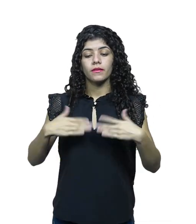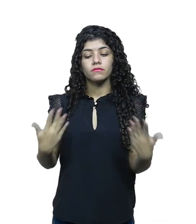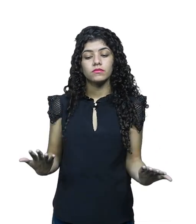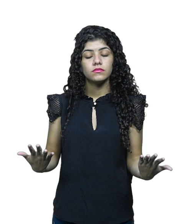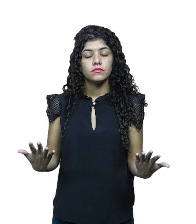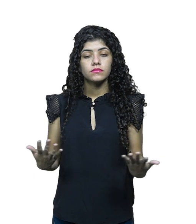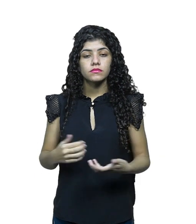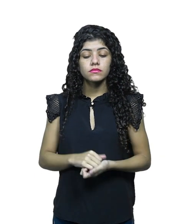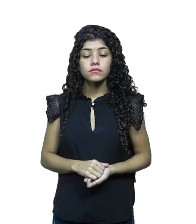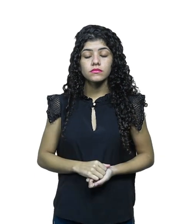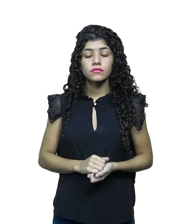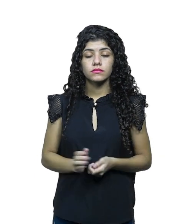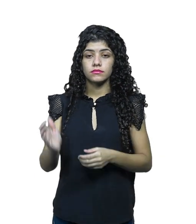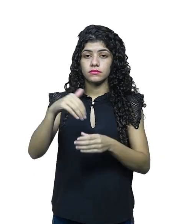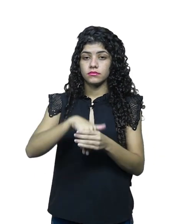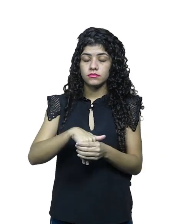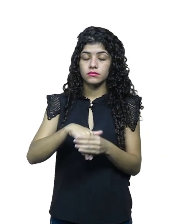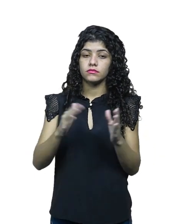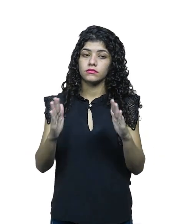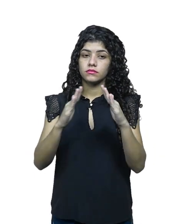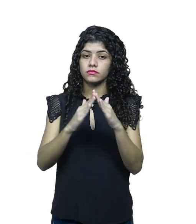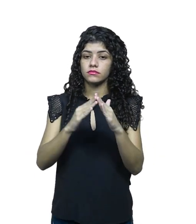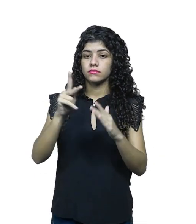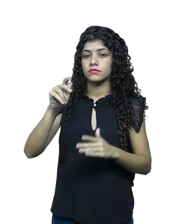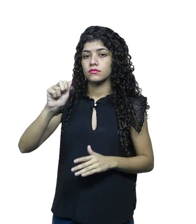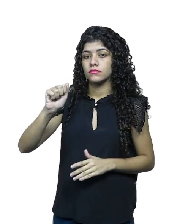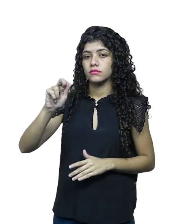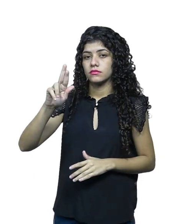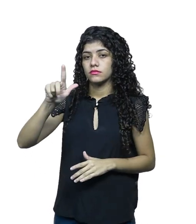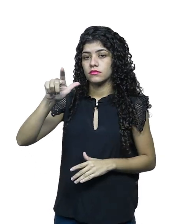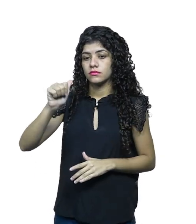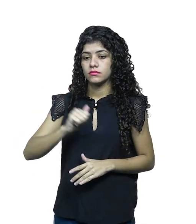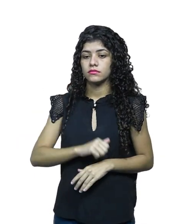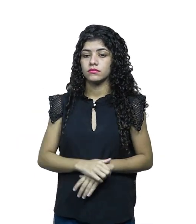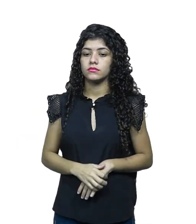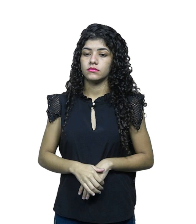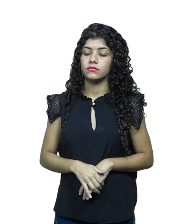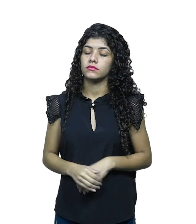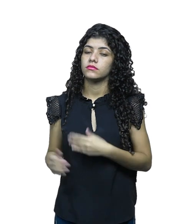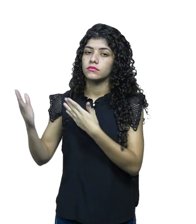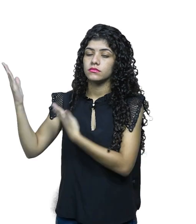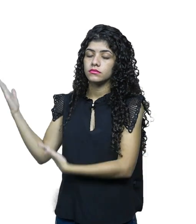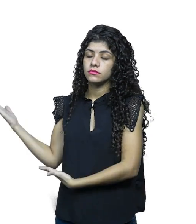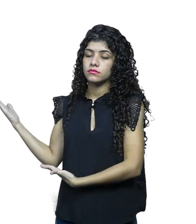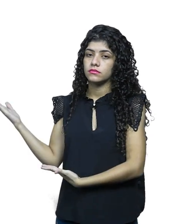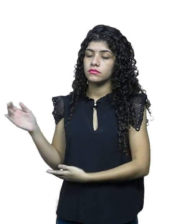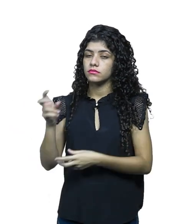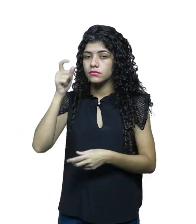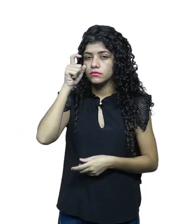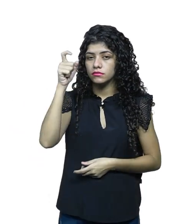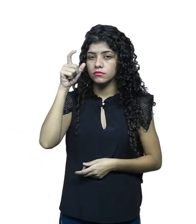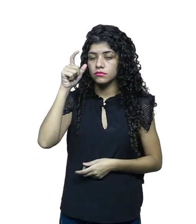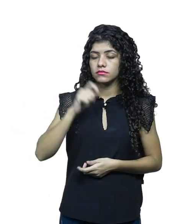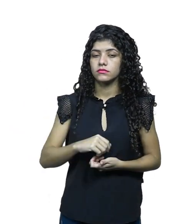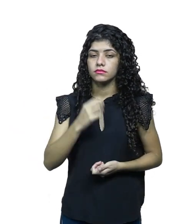que é para a produção. Então, interna, casa de Paula, hífen cozinha, hífen dia.